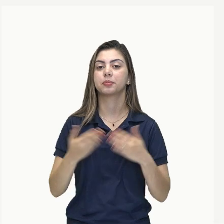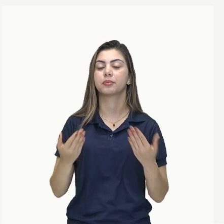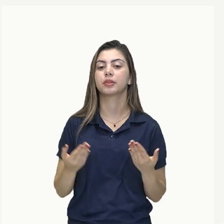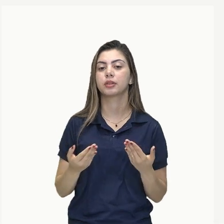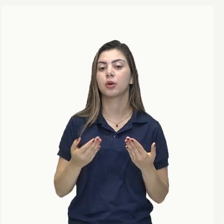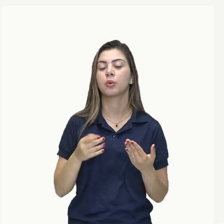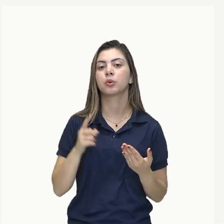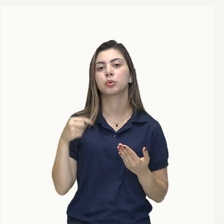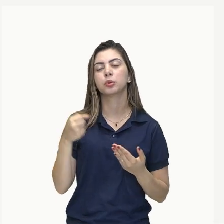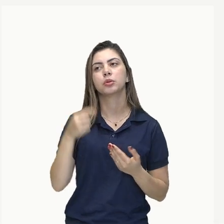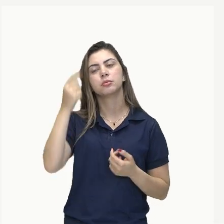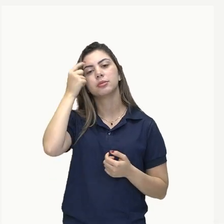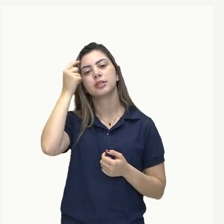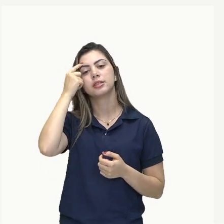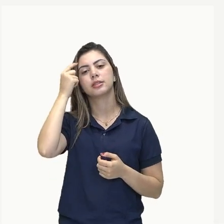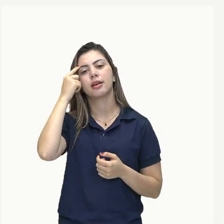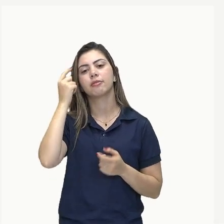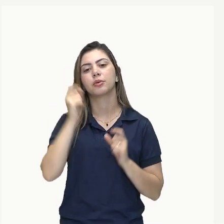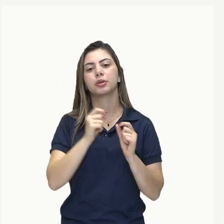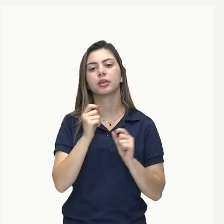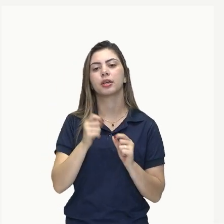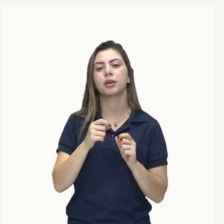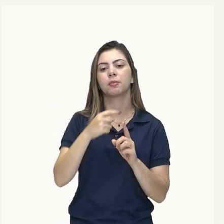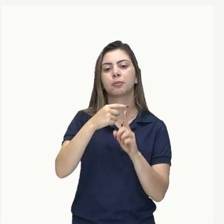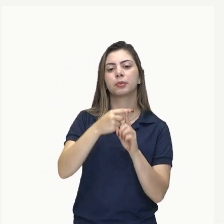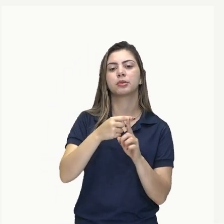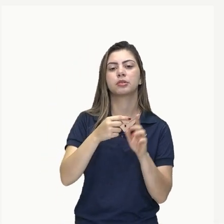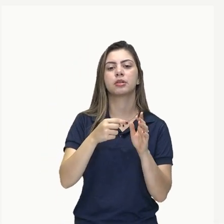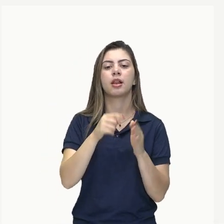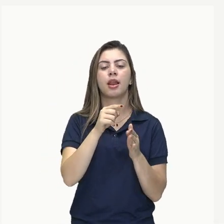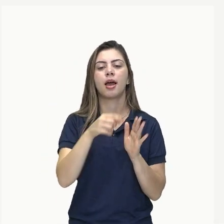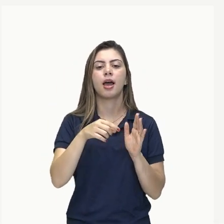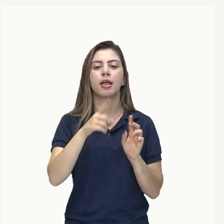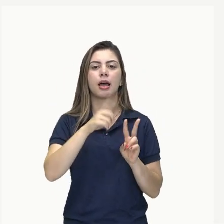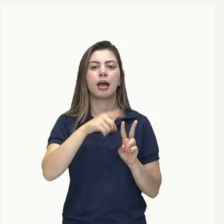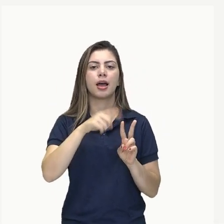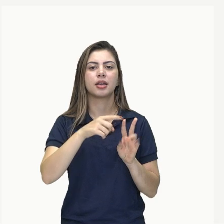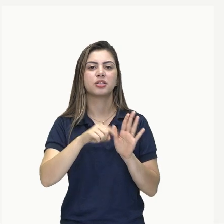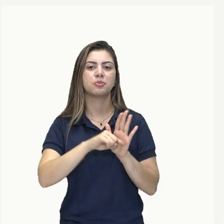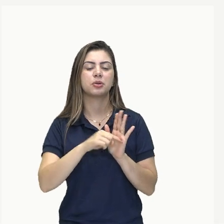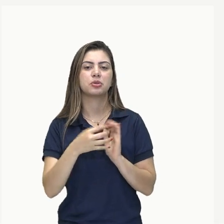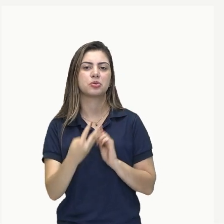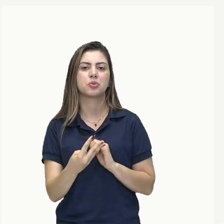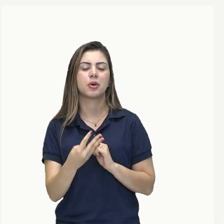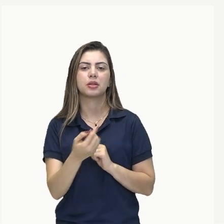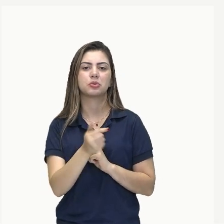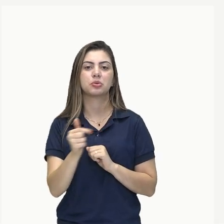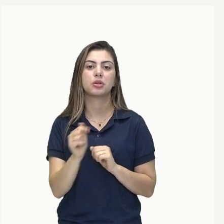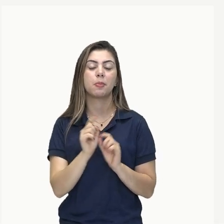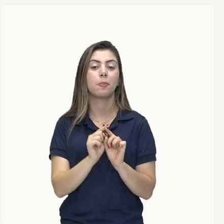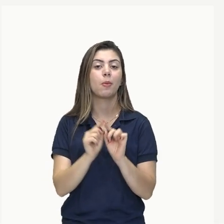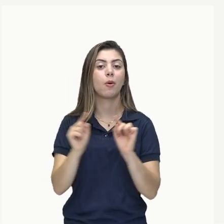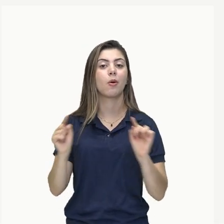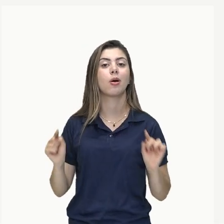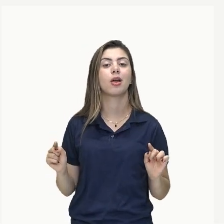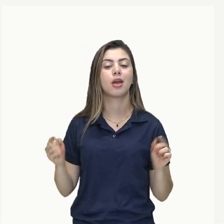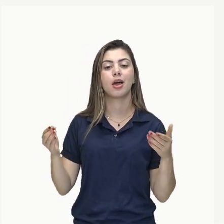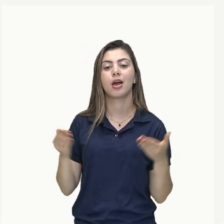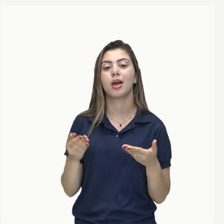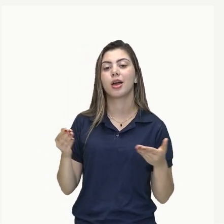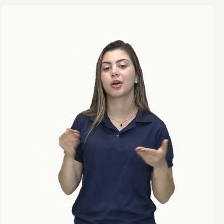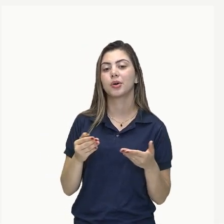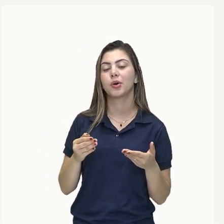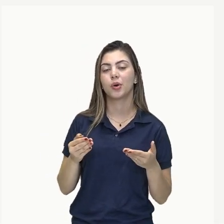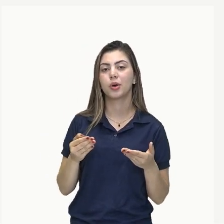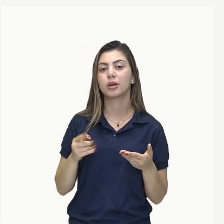a gente dizia que isso aqui não existia uma solução. Só que agora a gente não pode mais